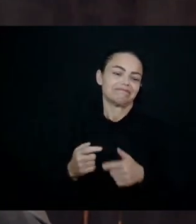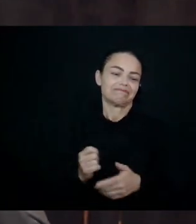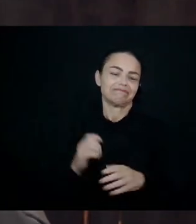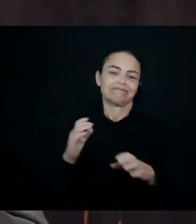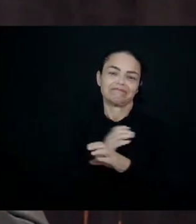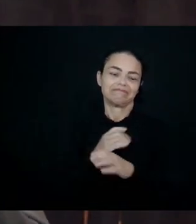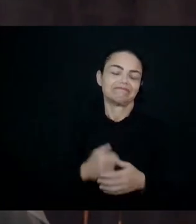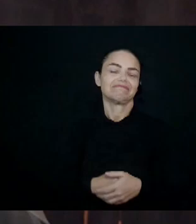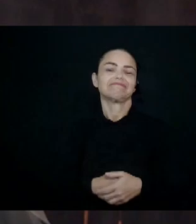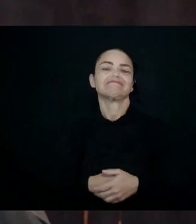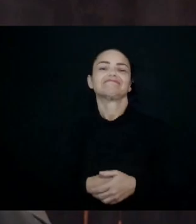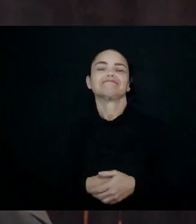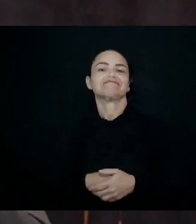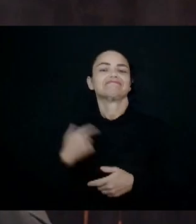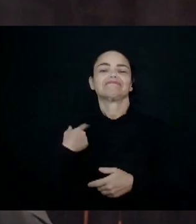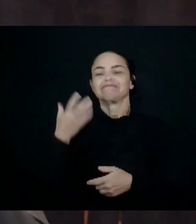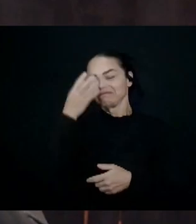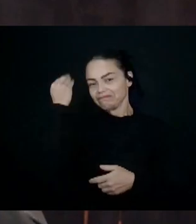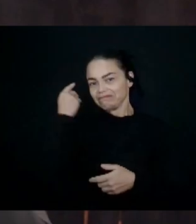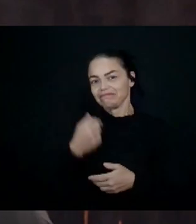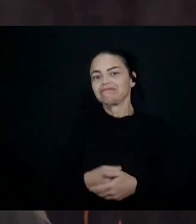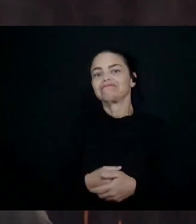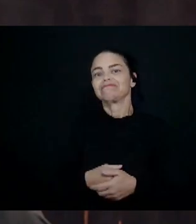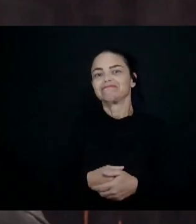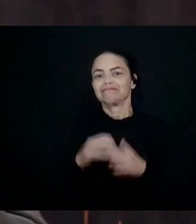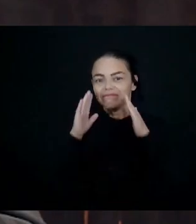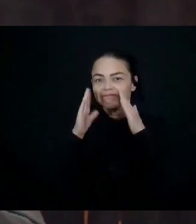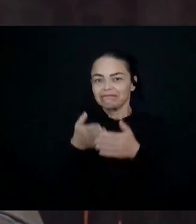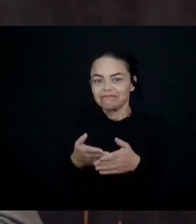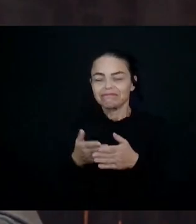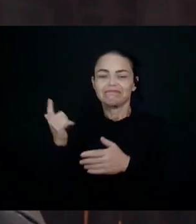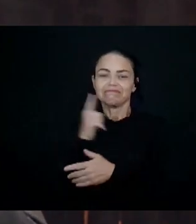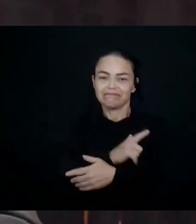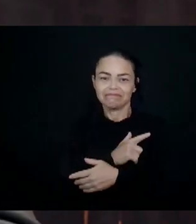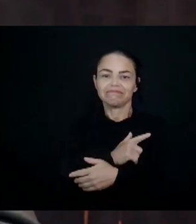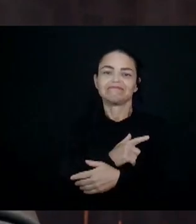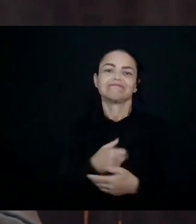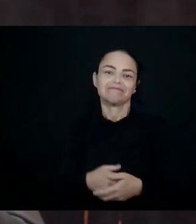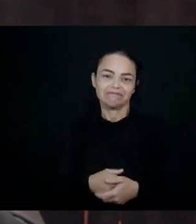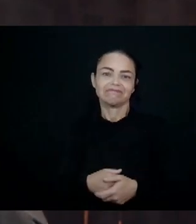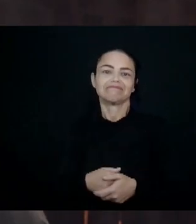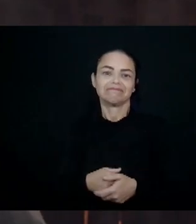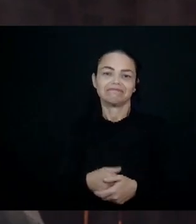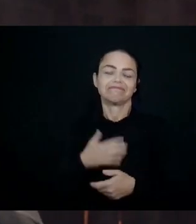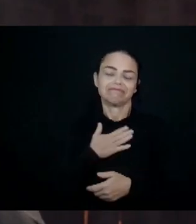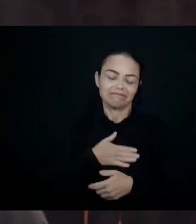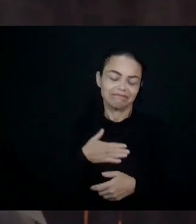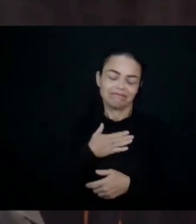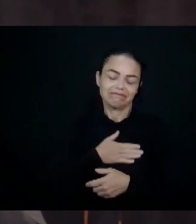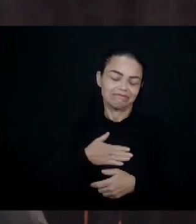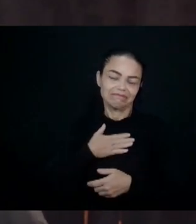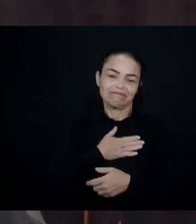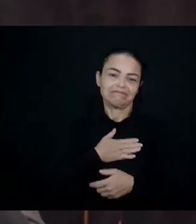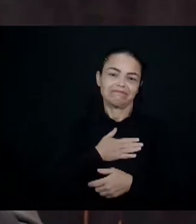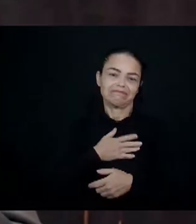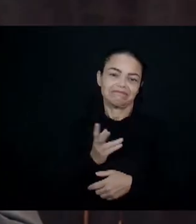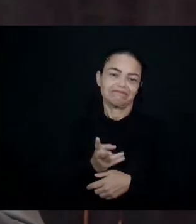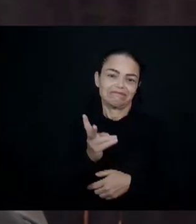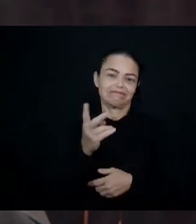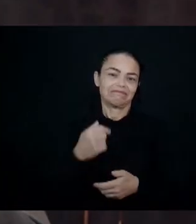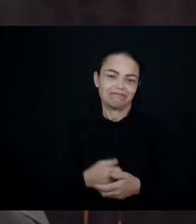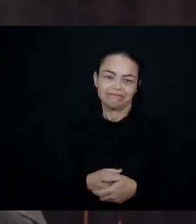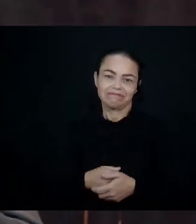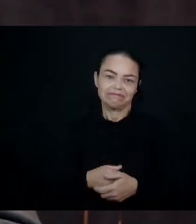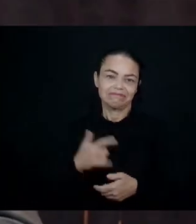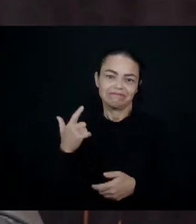gente deixa esquecido, mas se a gente focar, por exemplo, na conquista, eu conquistei aquilo, isso foi prazeroso para mim, isso mantém. Então, tudo aquilo que a gente consegue